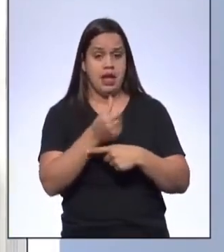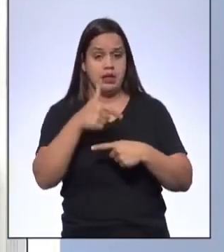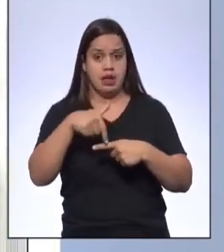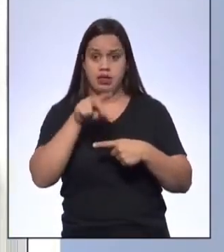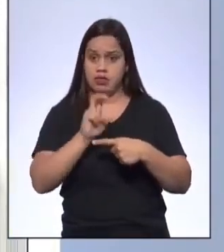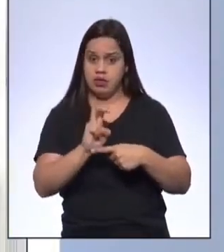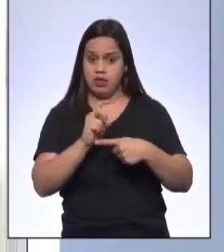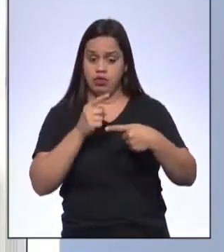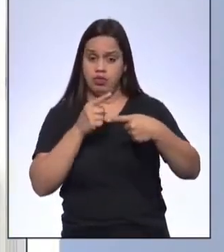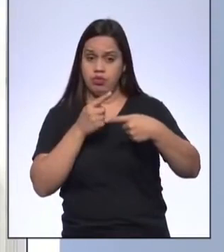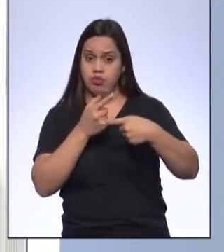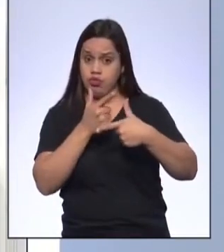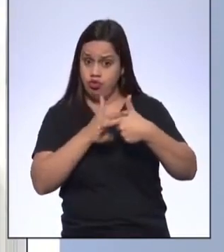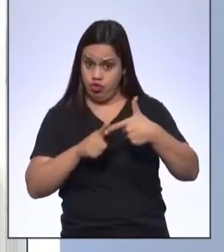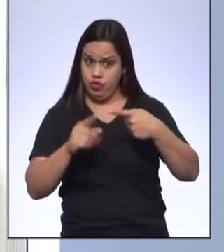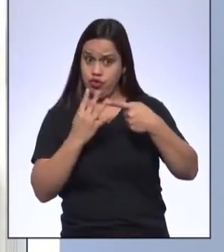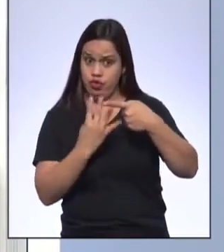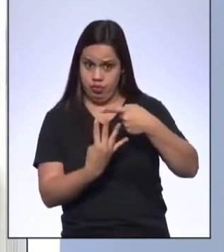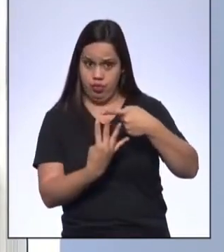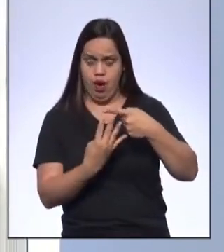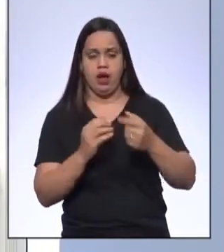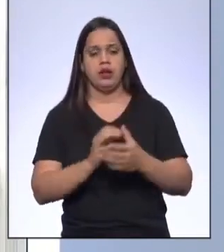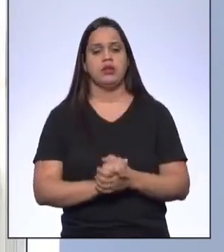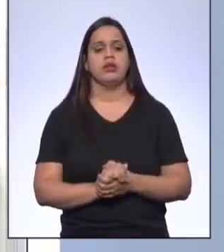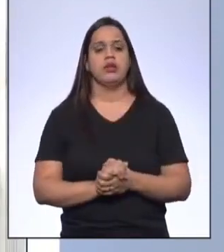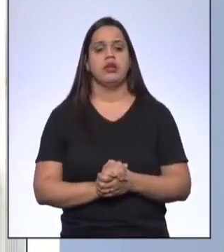faço essa divisão, eu encontro lá, né?